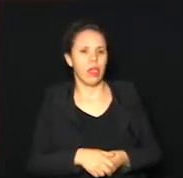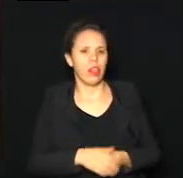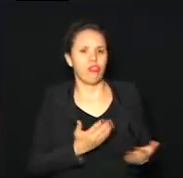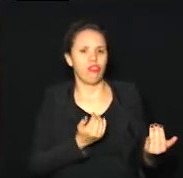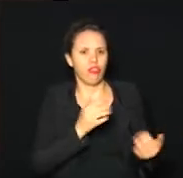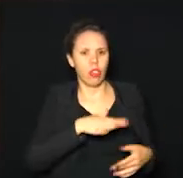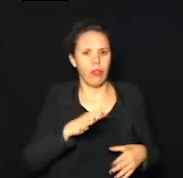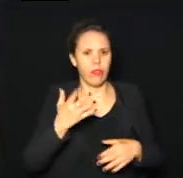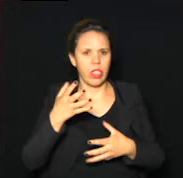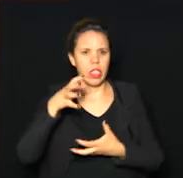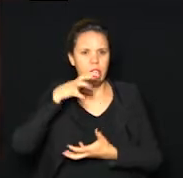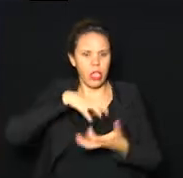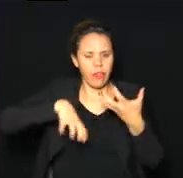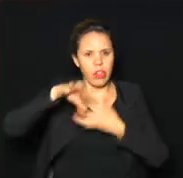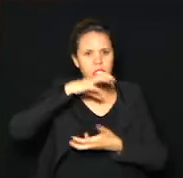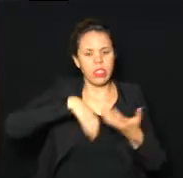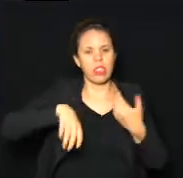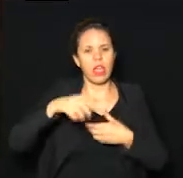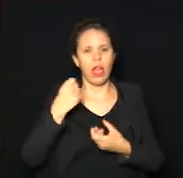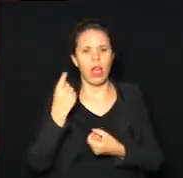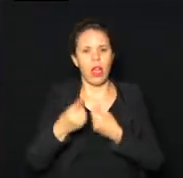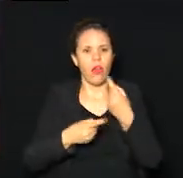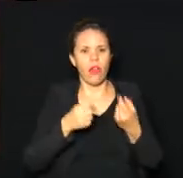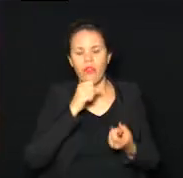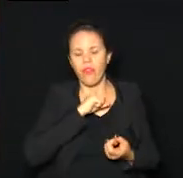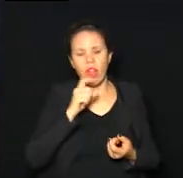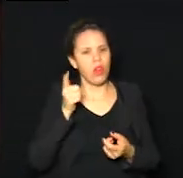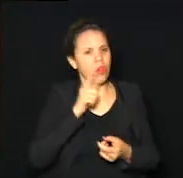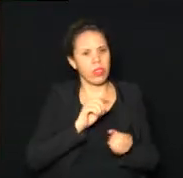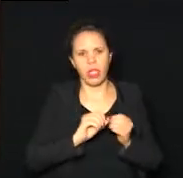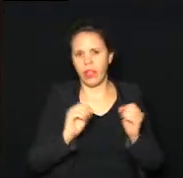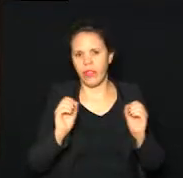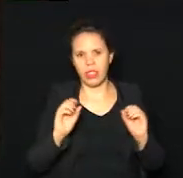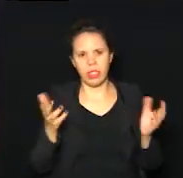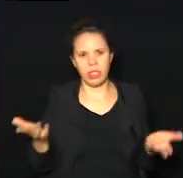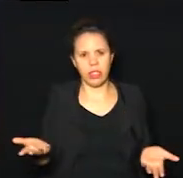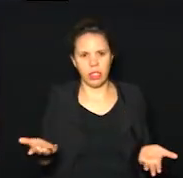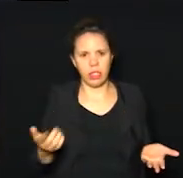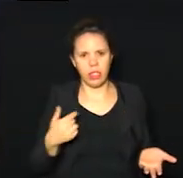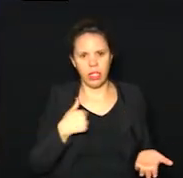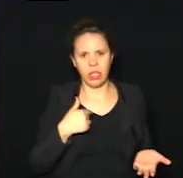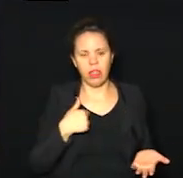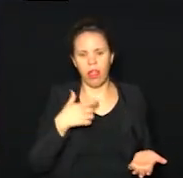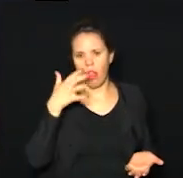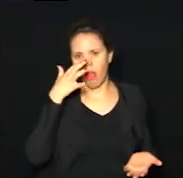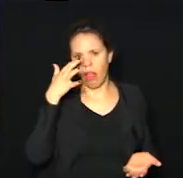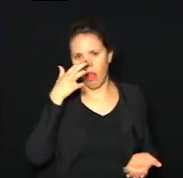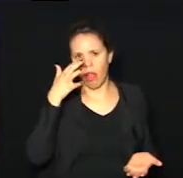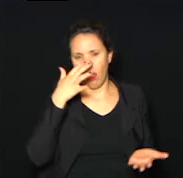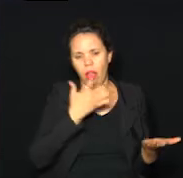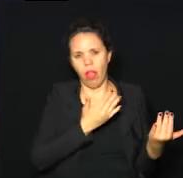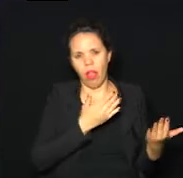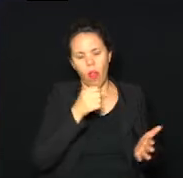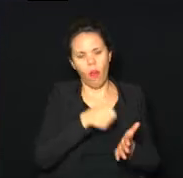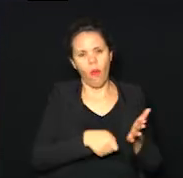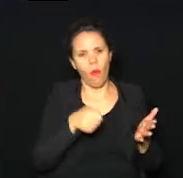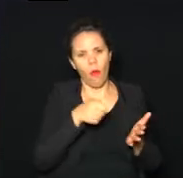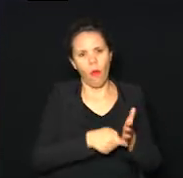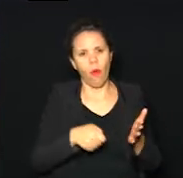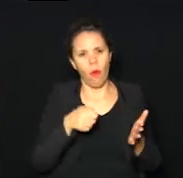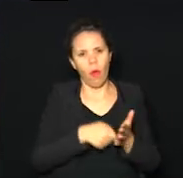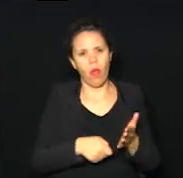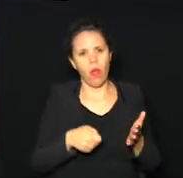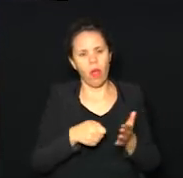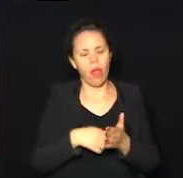fazendo a revolução que alguns velhos da política não conseguem, gente. Eu sou encantado por os jovens militantes, como Mariana,